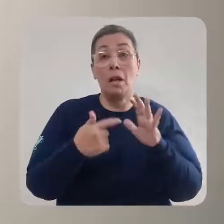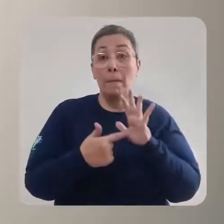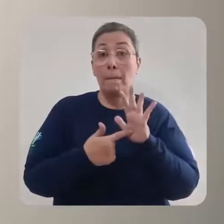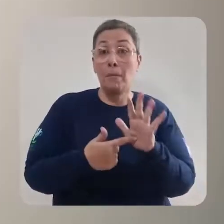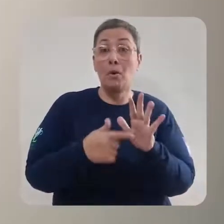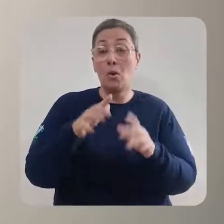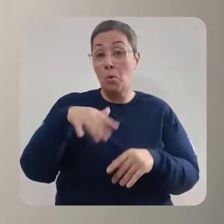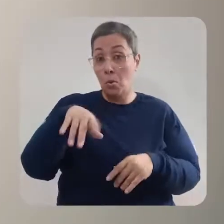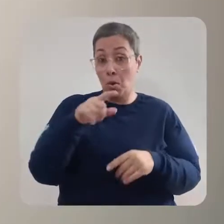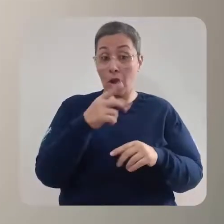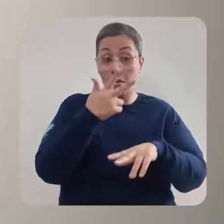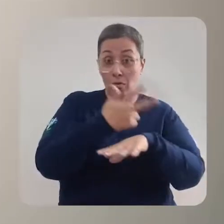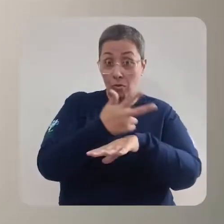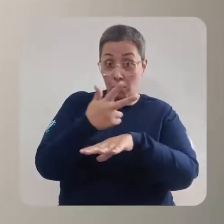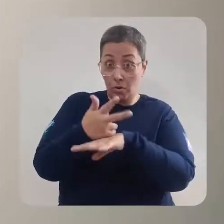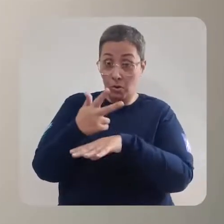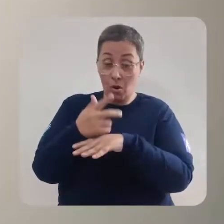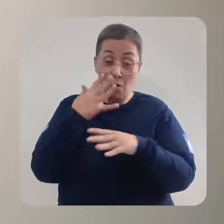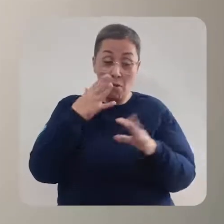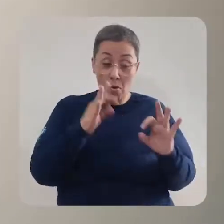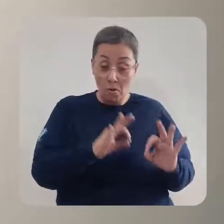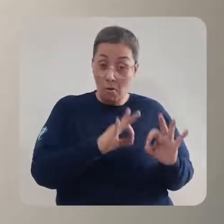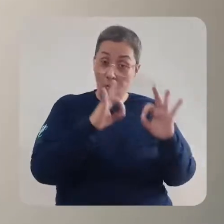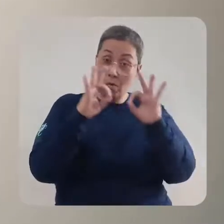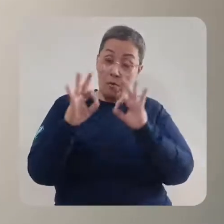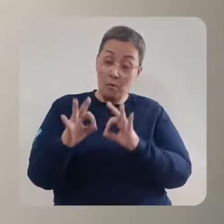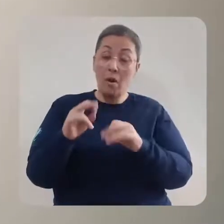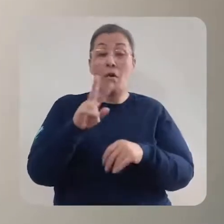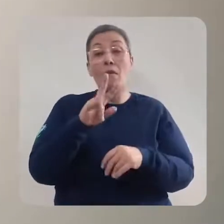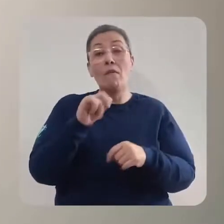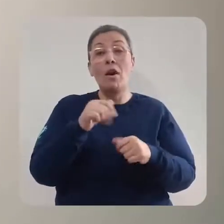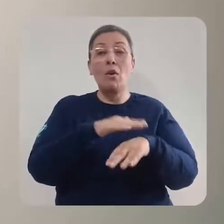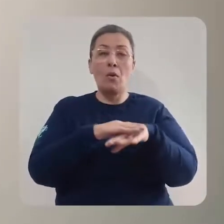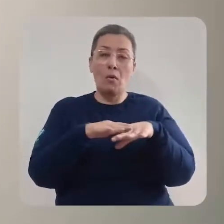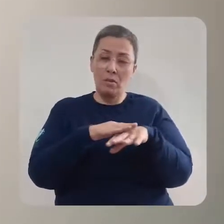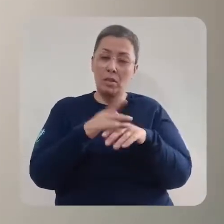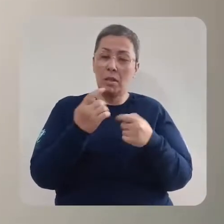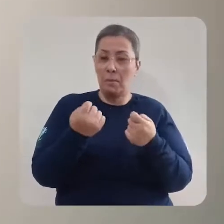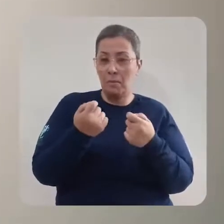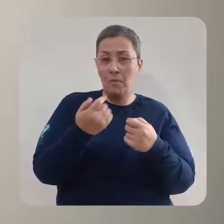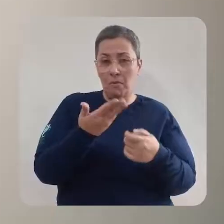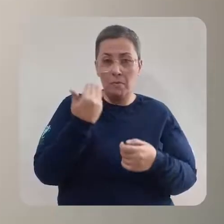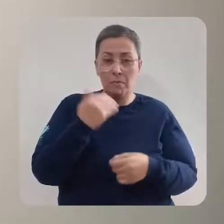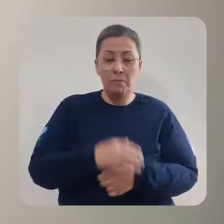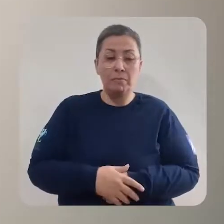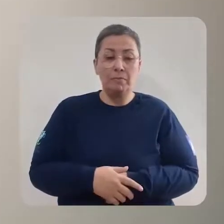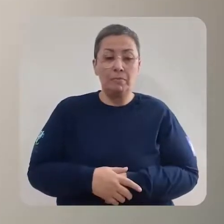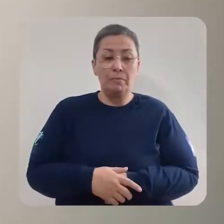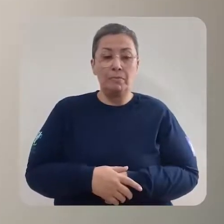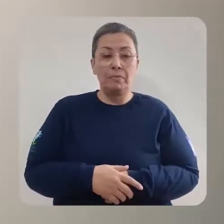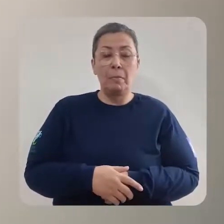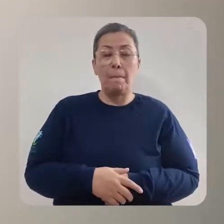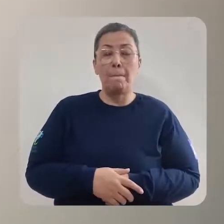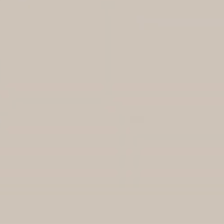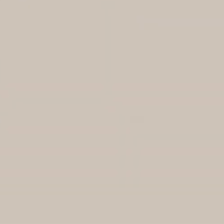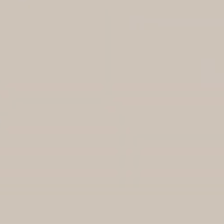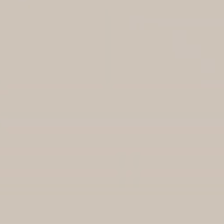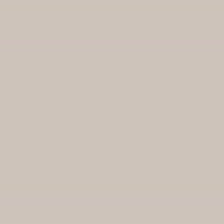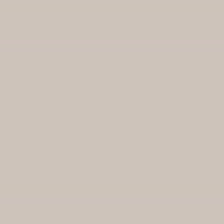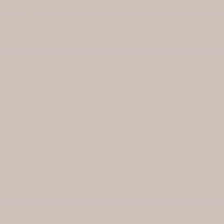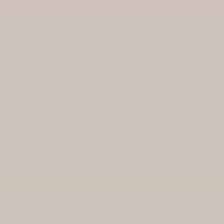vou mostrar para vocês alguns vídeos, vocês vão assistir e nós vamos conversar um pouquinho. Vamos lá?